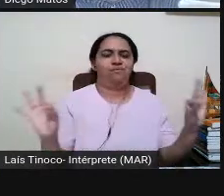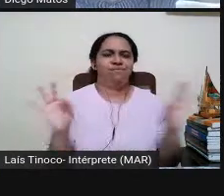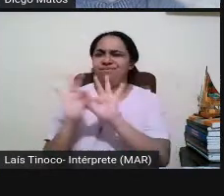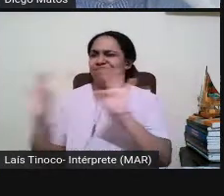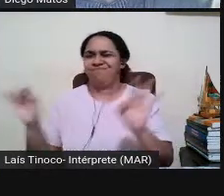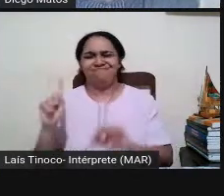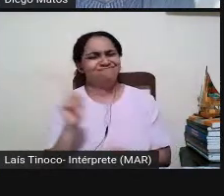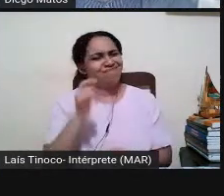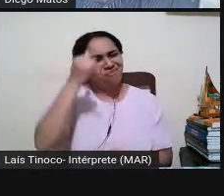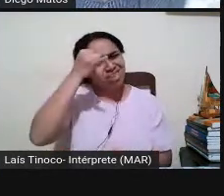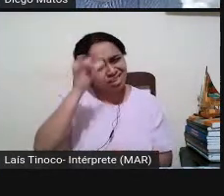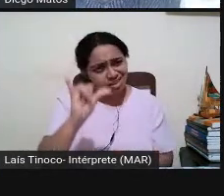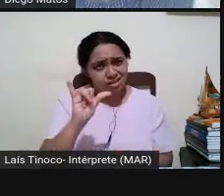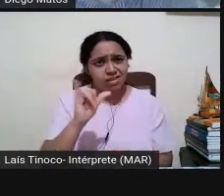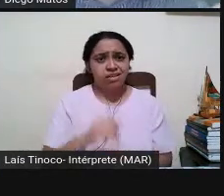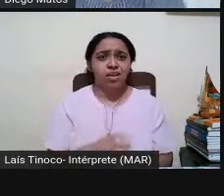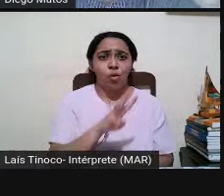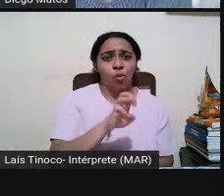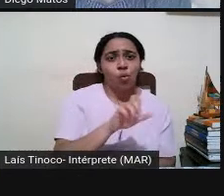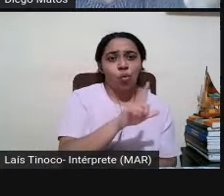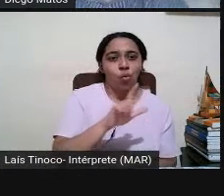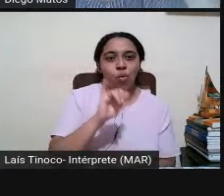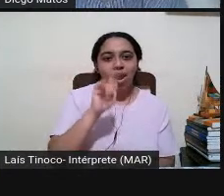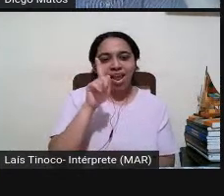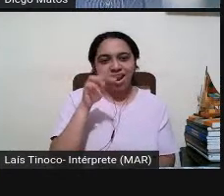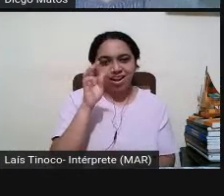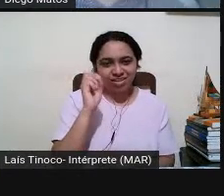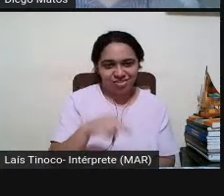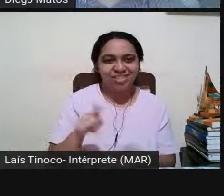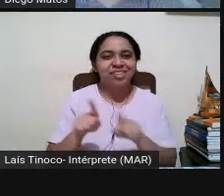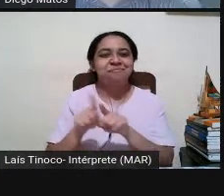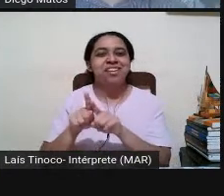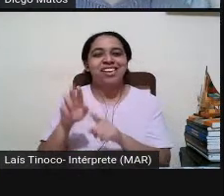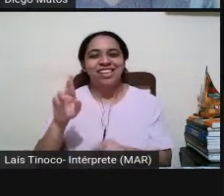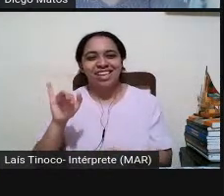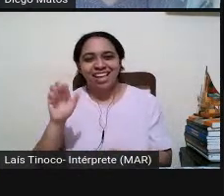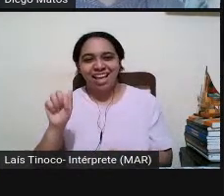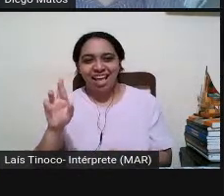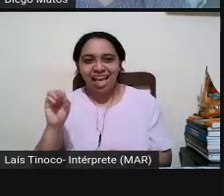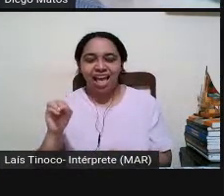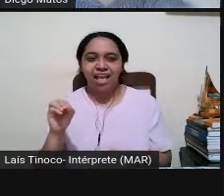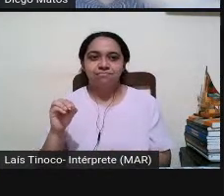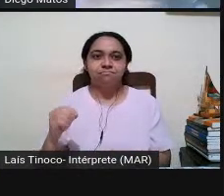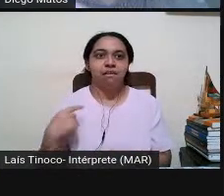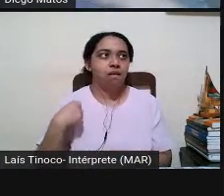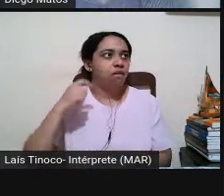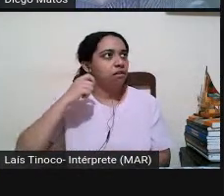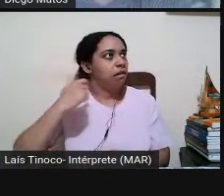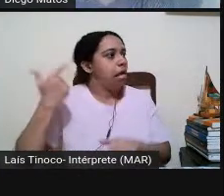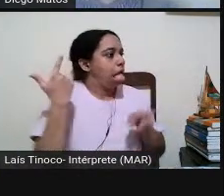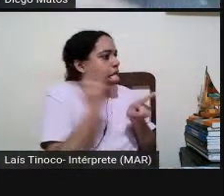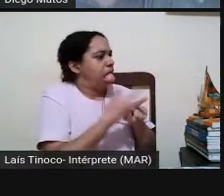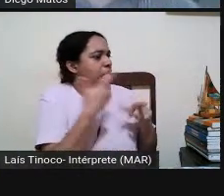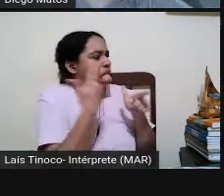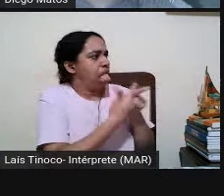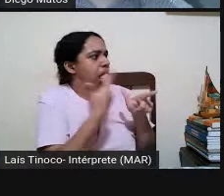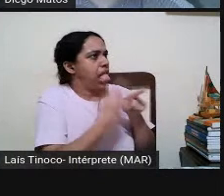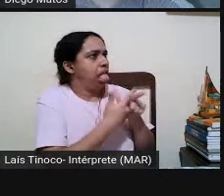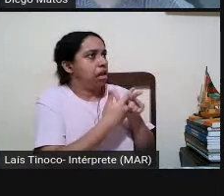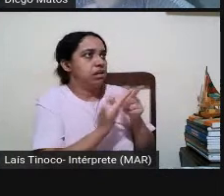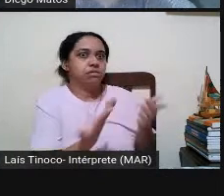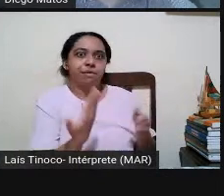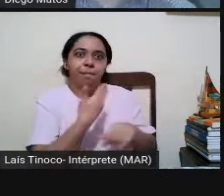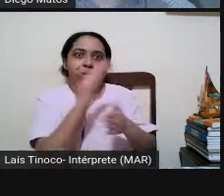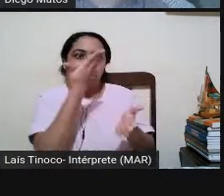porque o Edson Ricardo seus mediadores aqui da sala eles vão acabar não para 10 se dia que tu comeu mais tarde o teu tempo só para